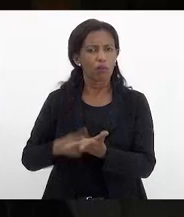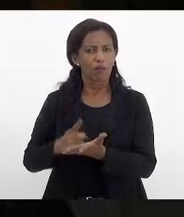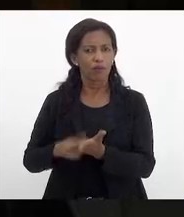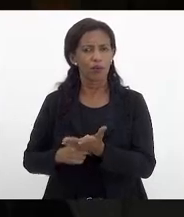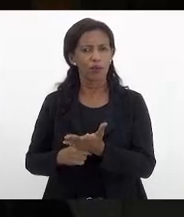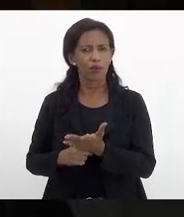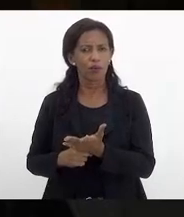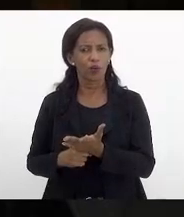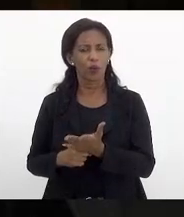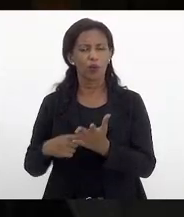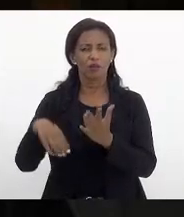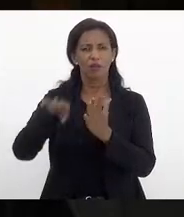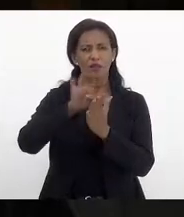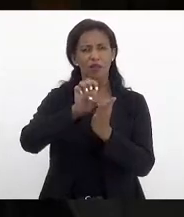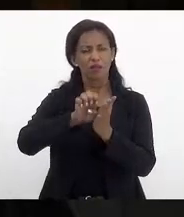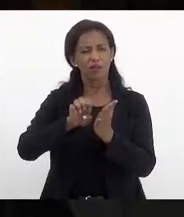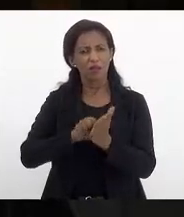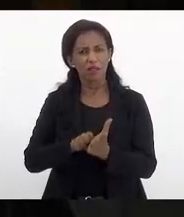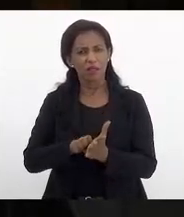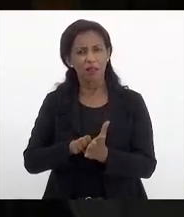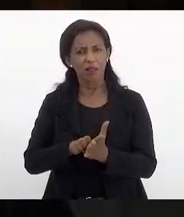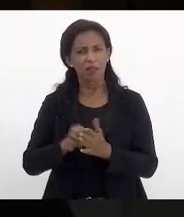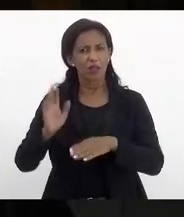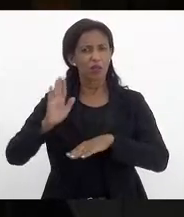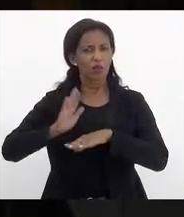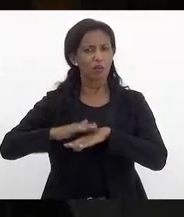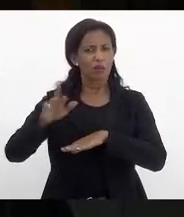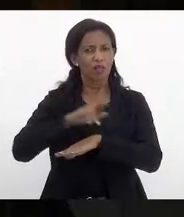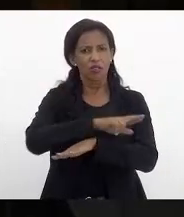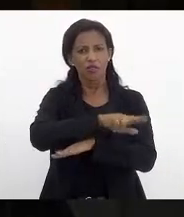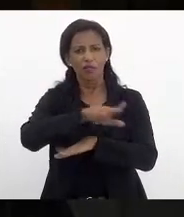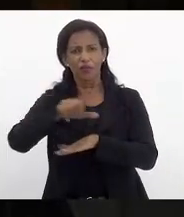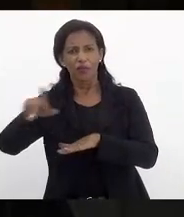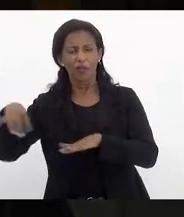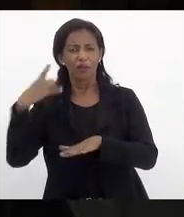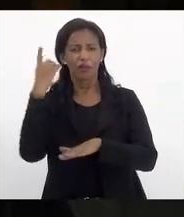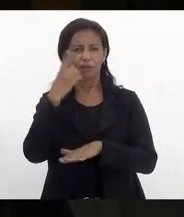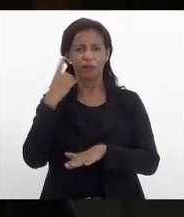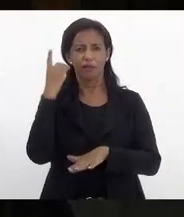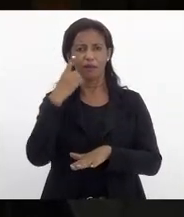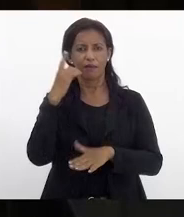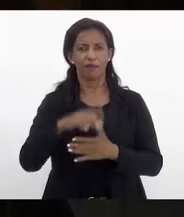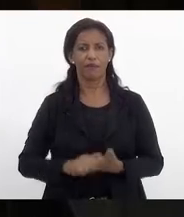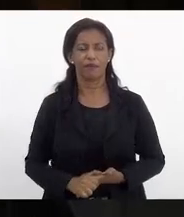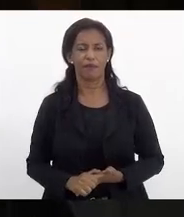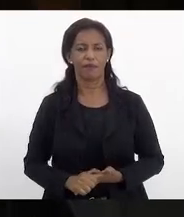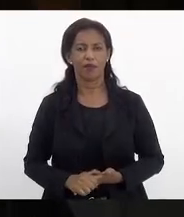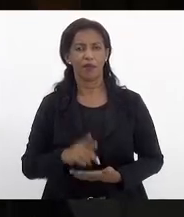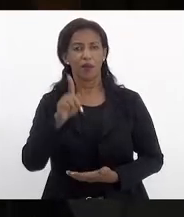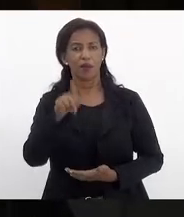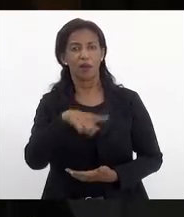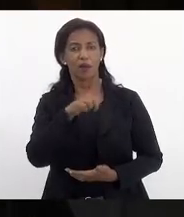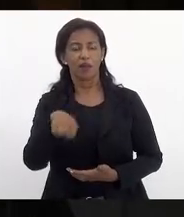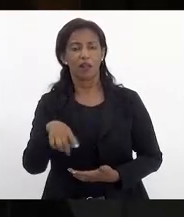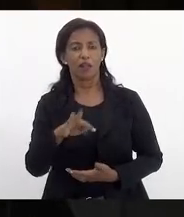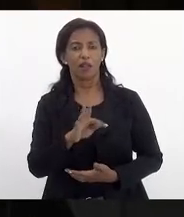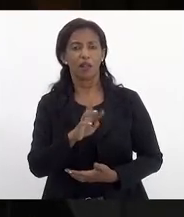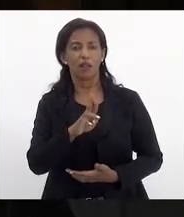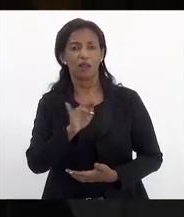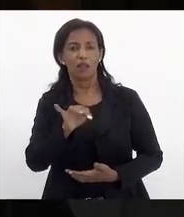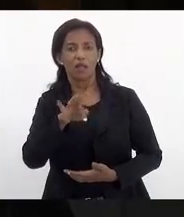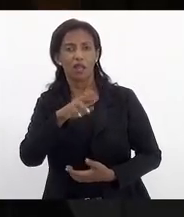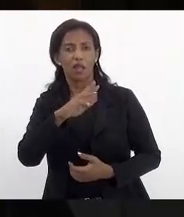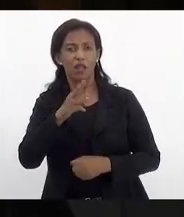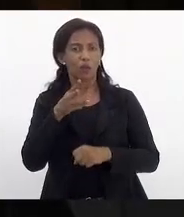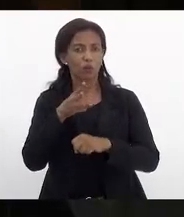estão lá nas emendas dos mais diversos deputados, que a extinção do triênio